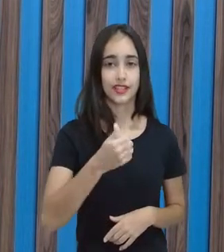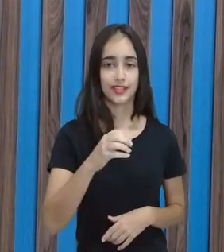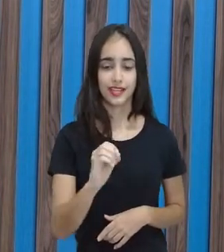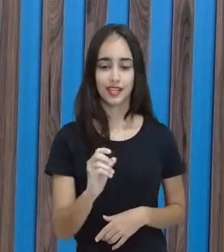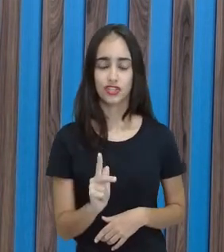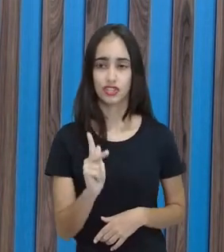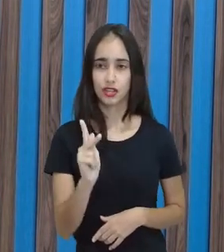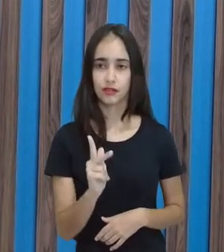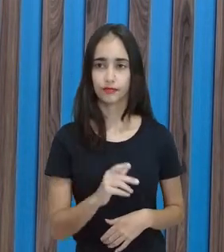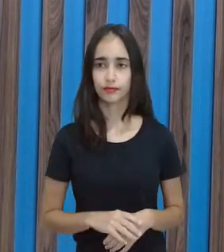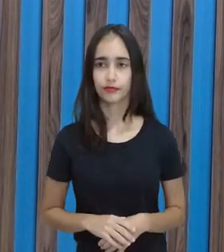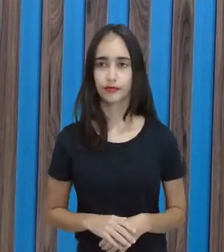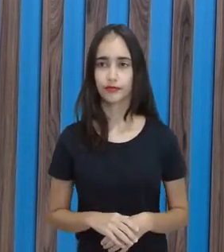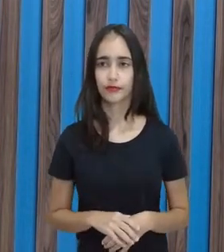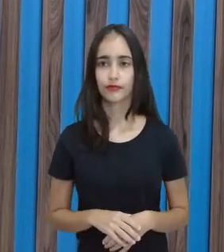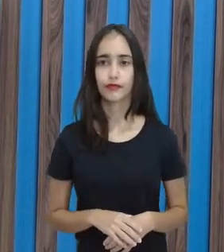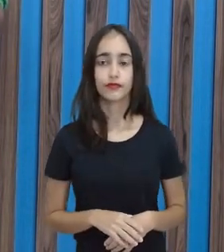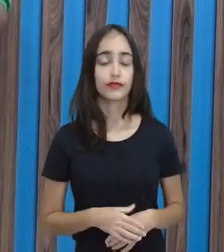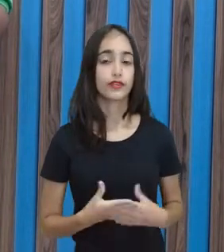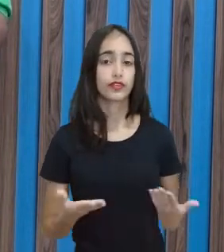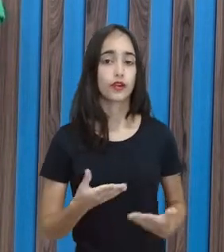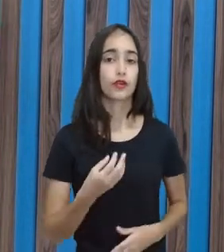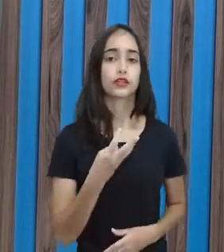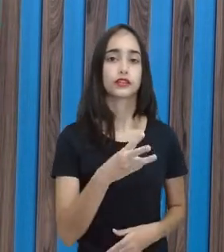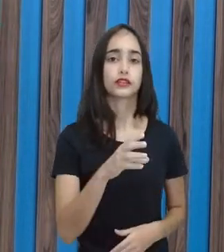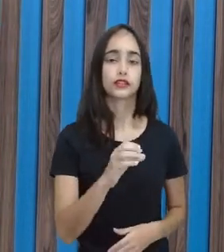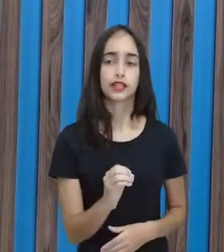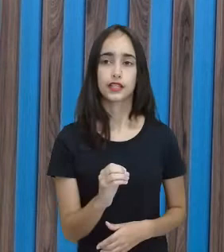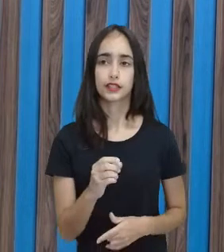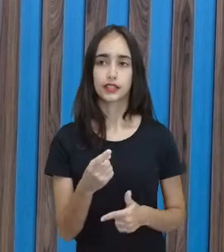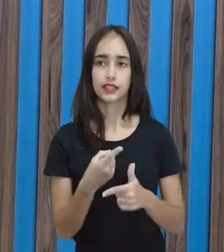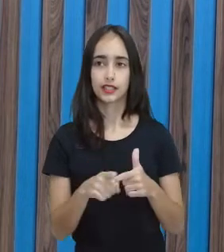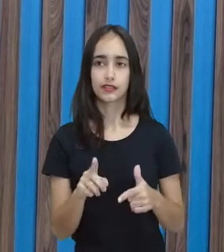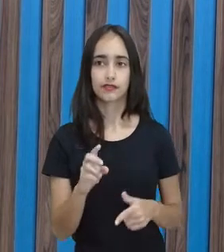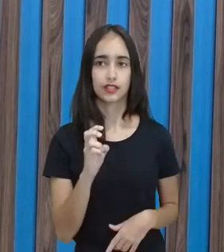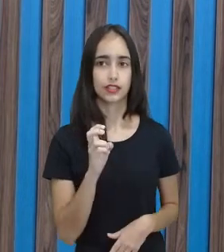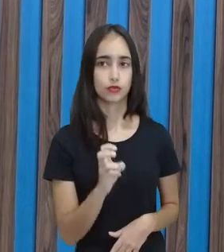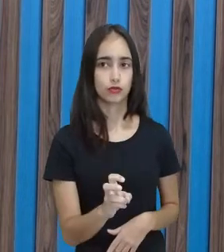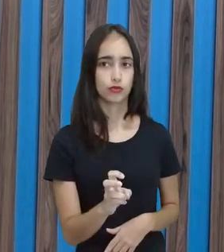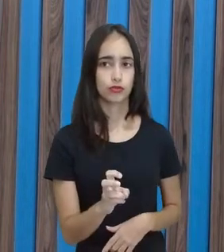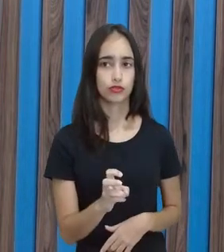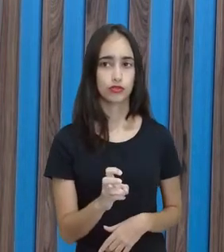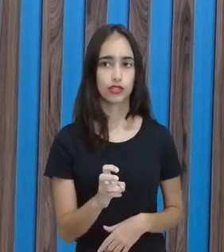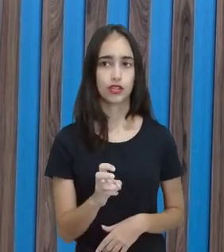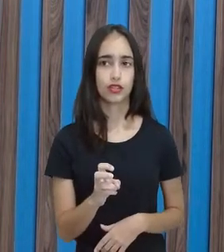30 dividido por 5, 6, 6 vezes k, 6k.